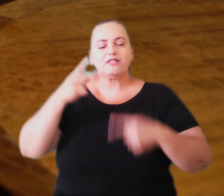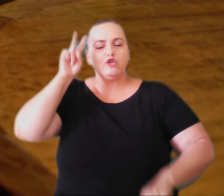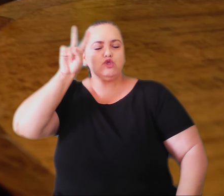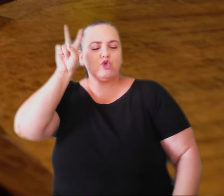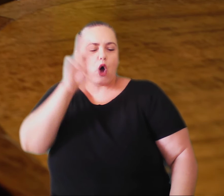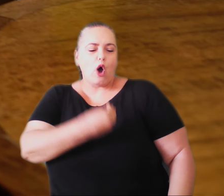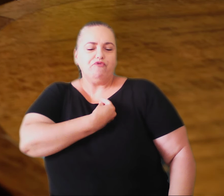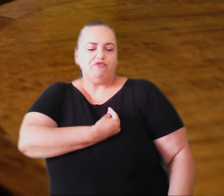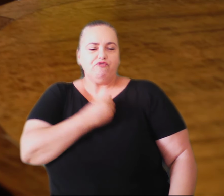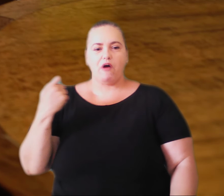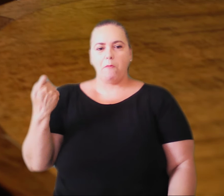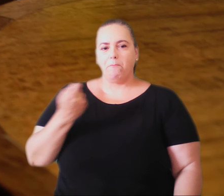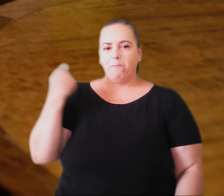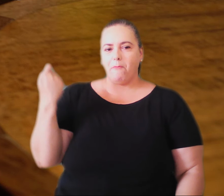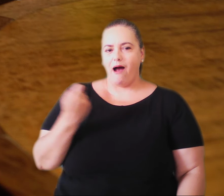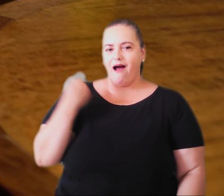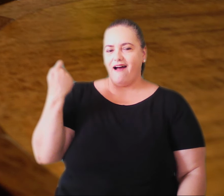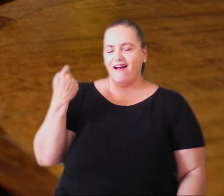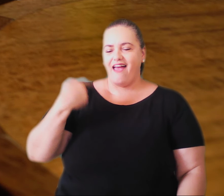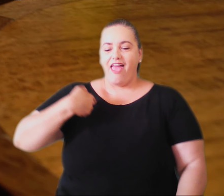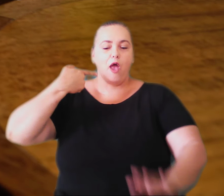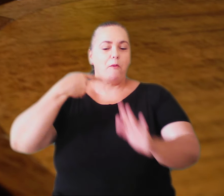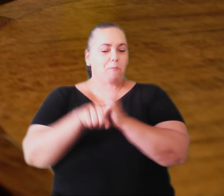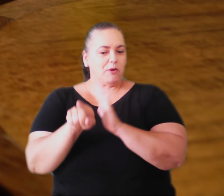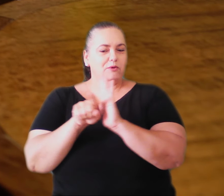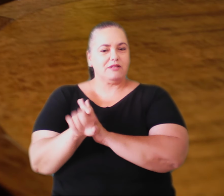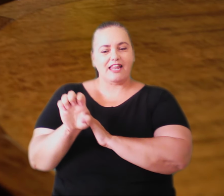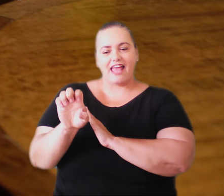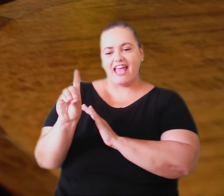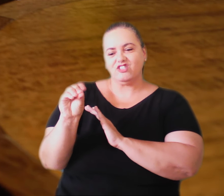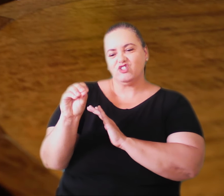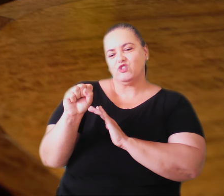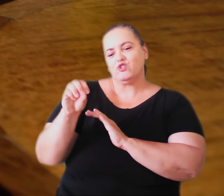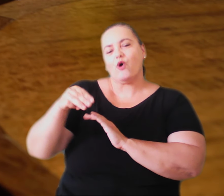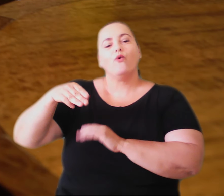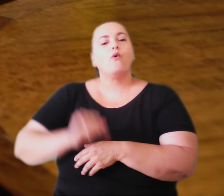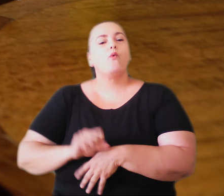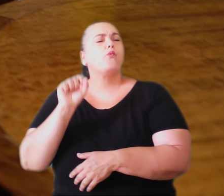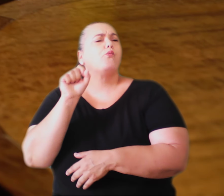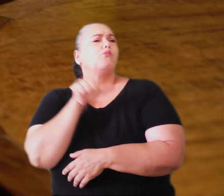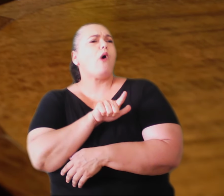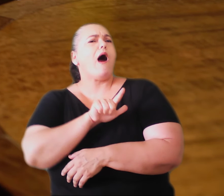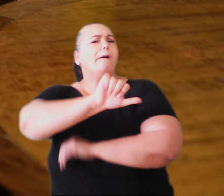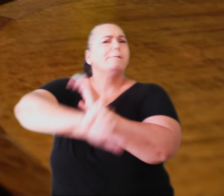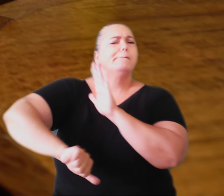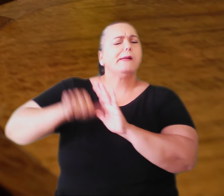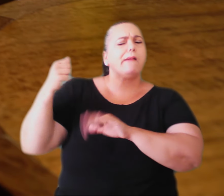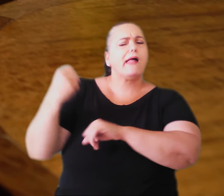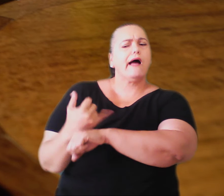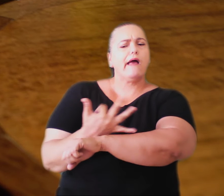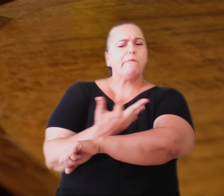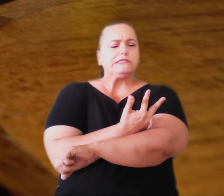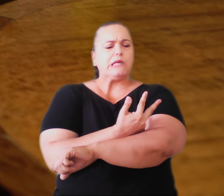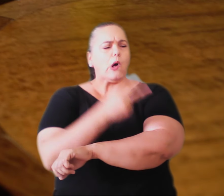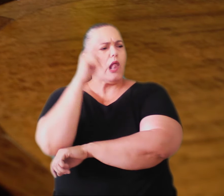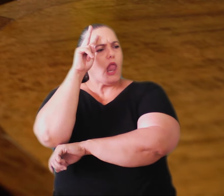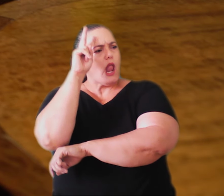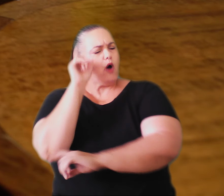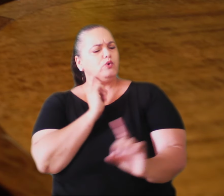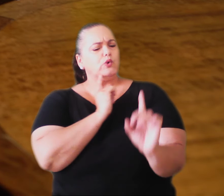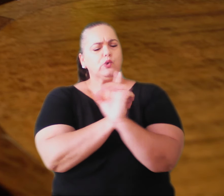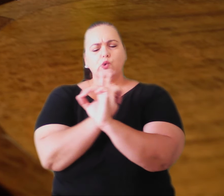música gaúcha. Eu perguntaria ao doutor, qual é a primeira emoção que tu teves nesse